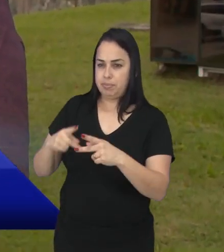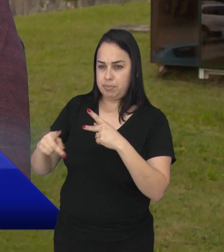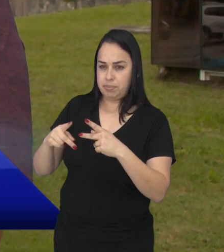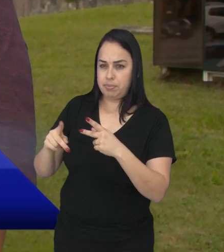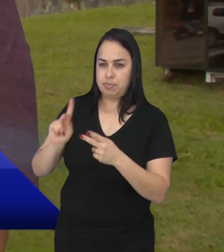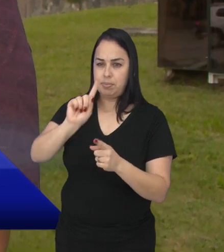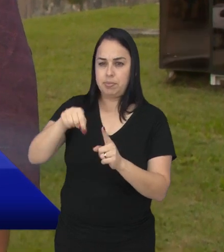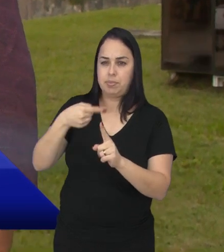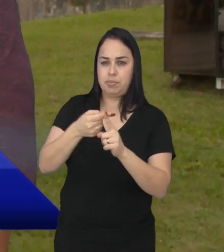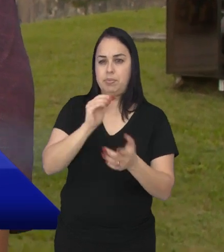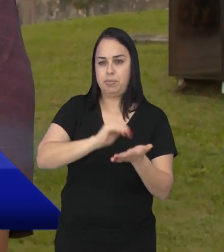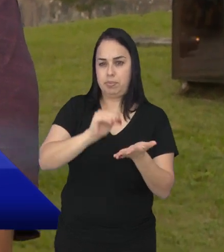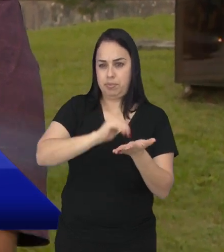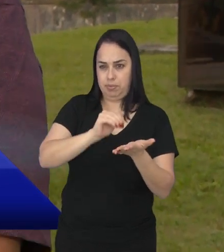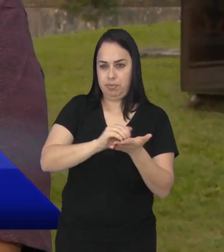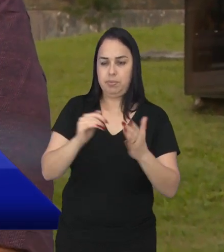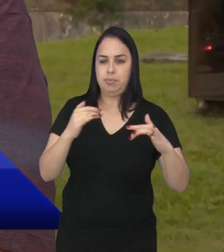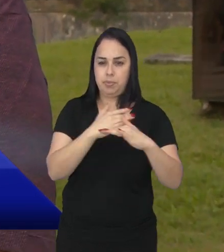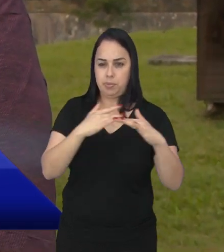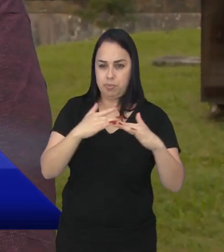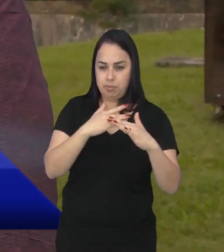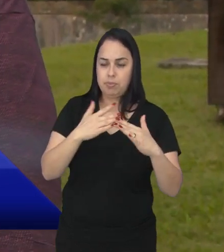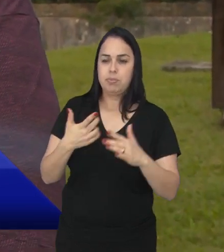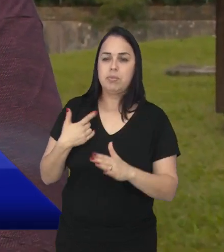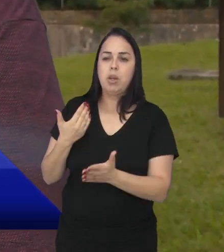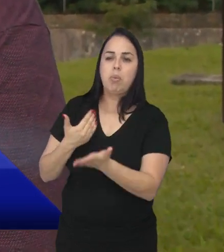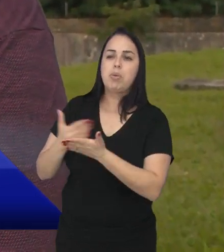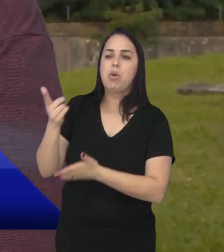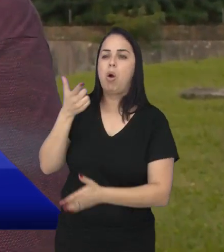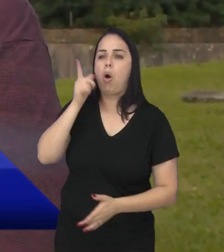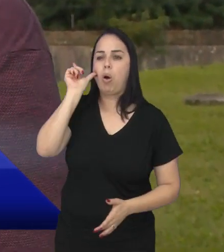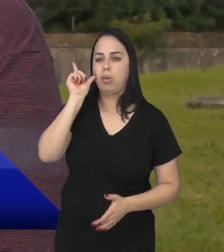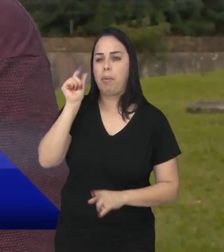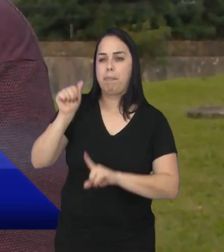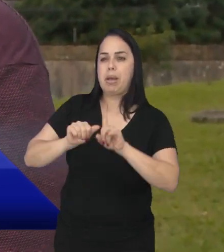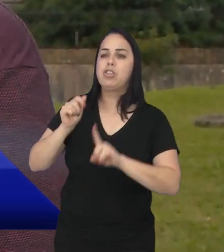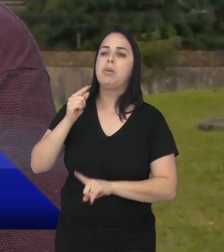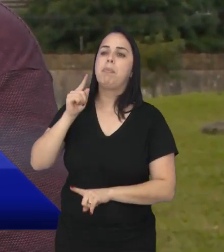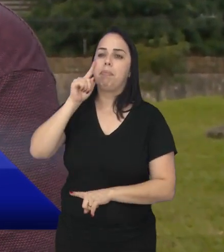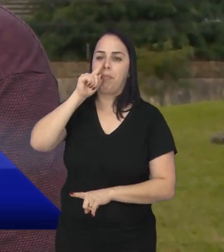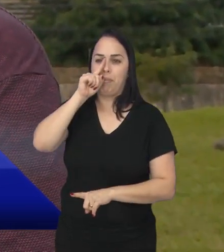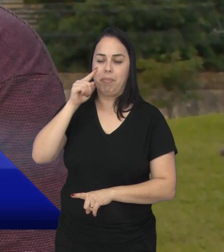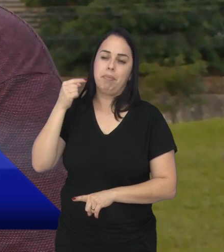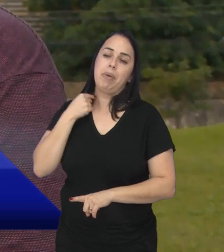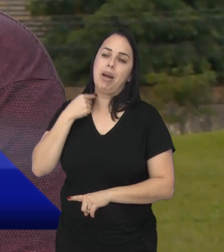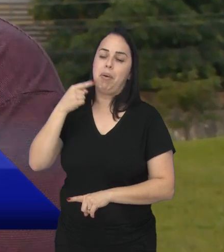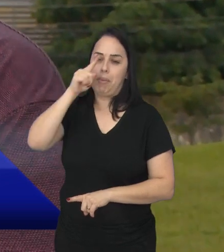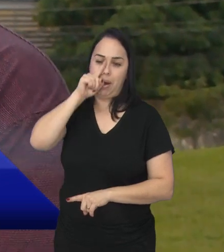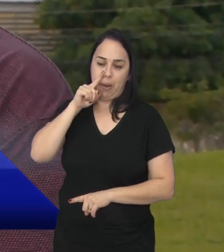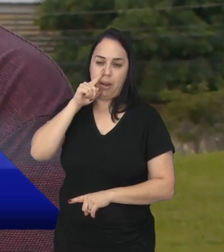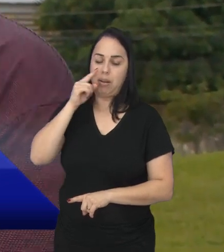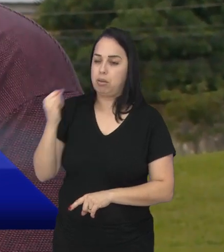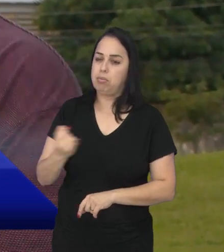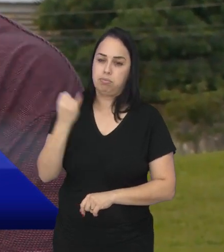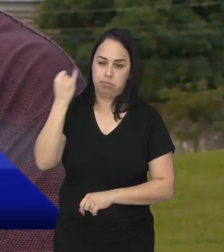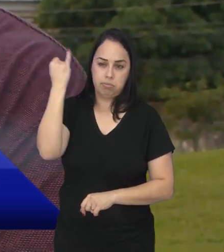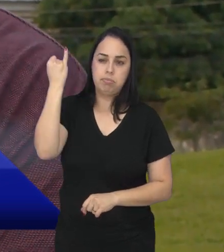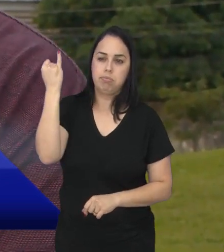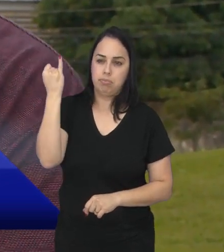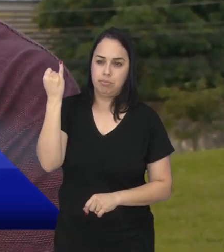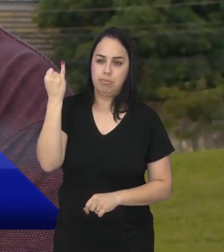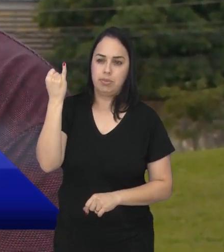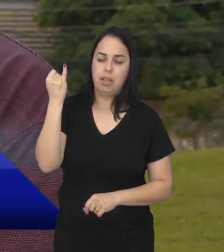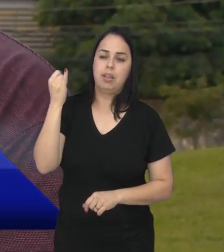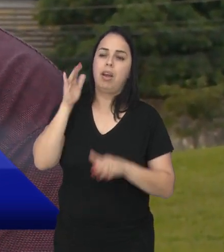Campos e a nossa secretaria Secretaria de mobilidade urbana iniciou ontem o nosso Maio Amarelo O importante programa aqui nesse mês